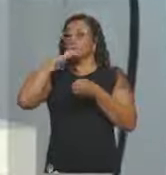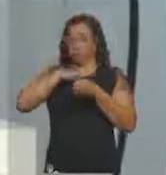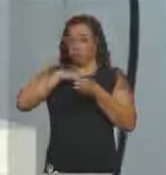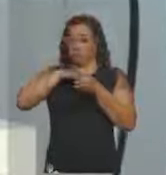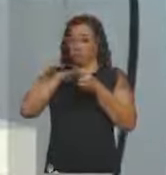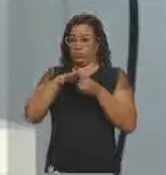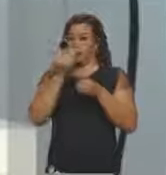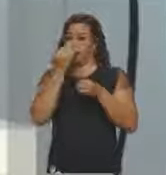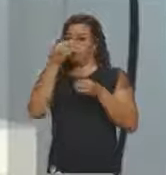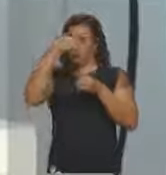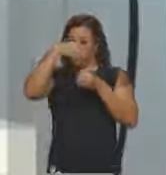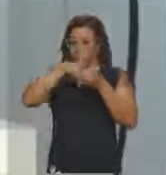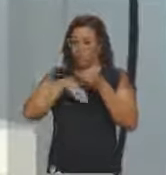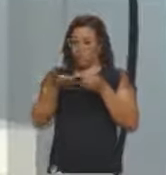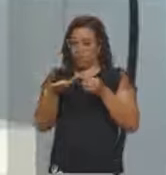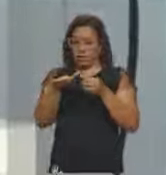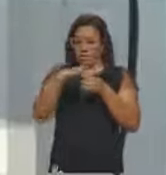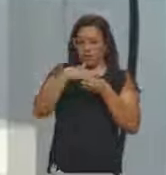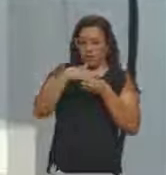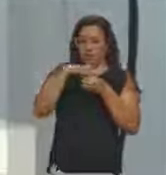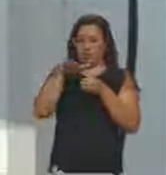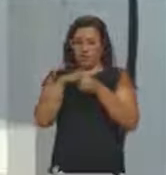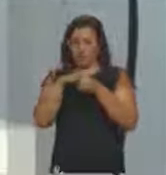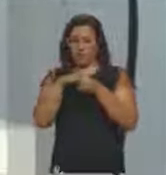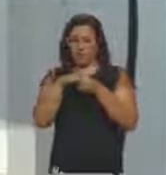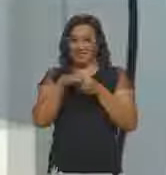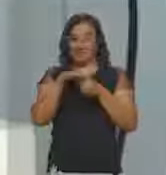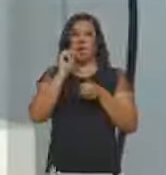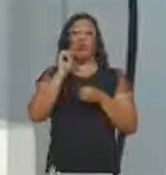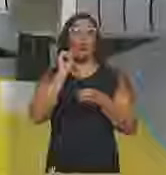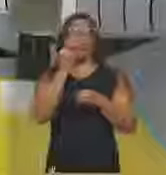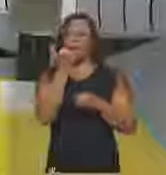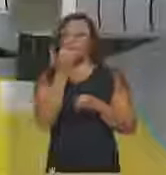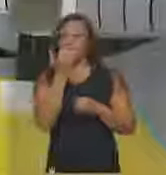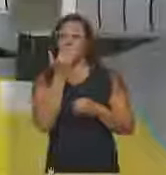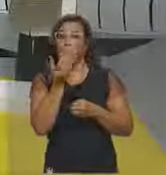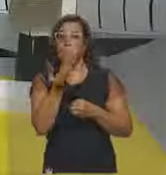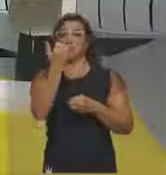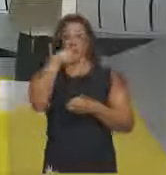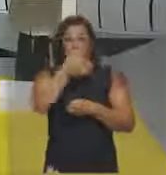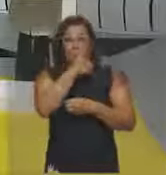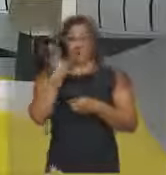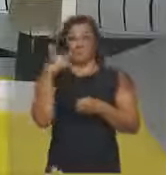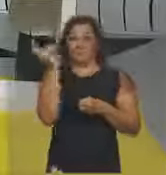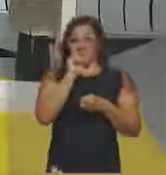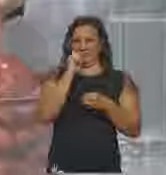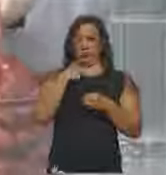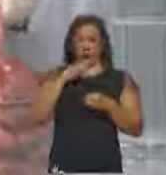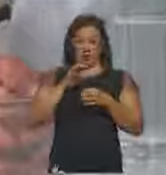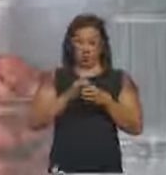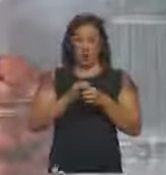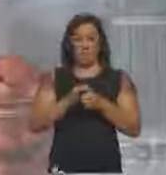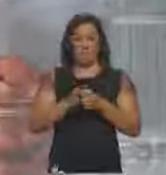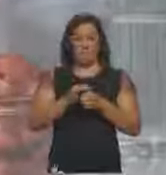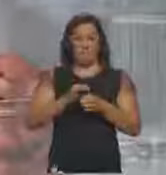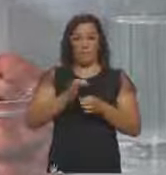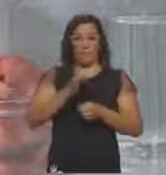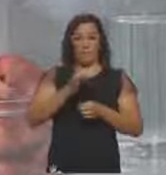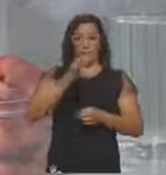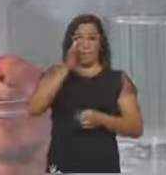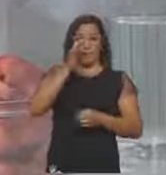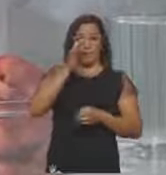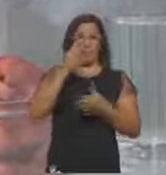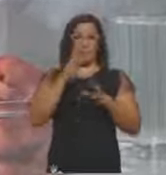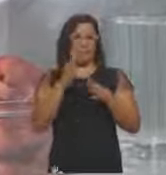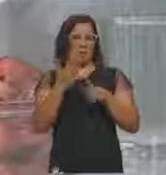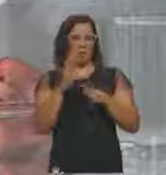é o ar. E ele não deixa o alimento ir para a traqueia, que é esse tubo aqui grosso, de diâmetro mais ou